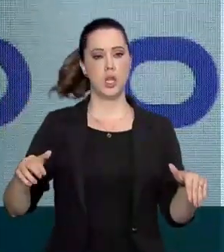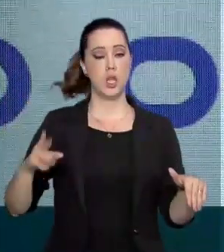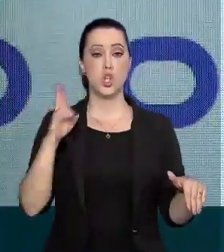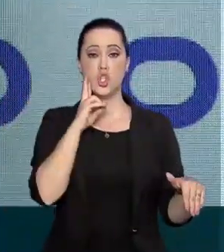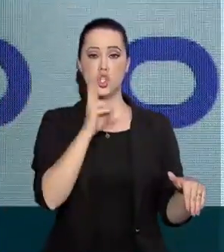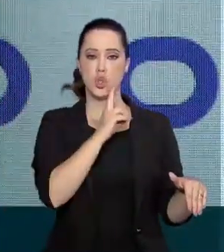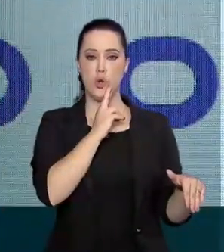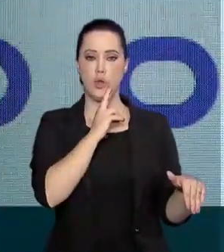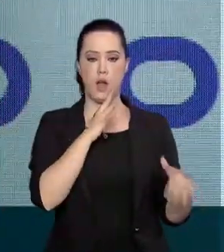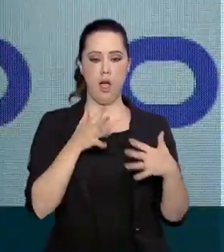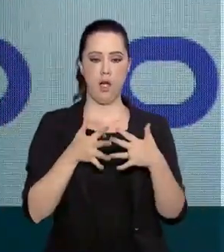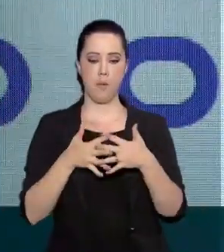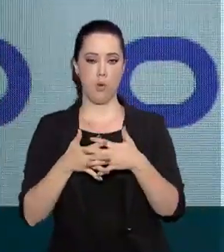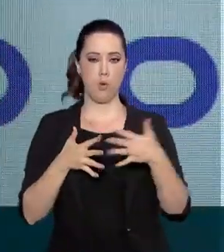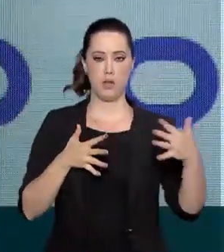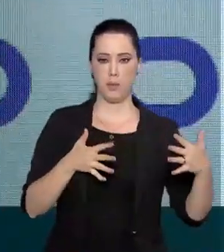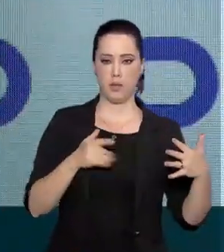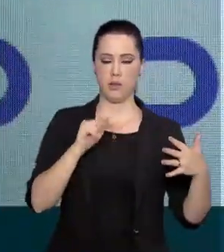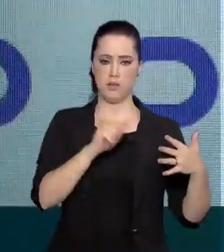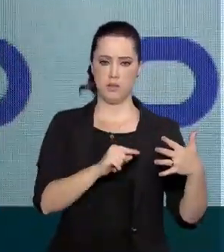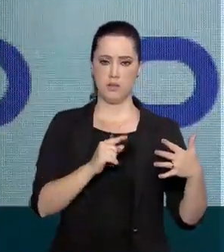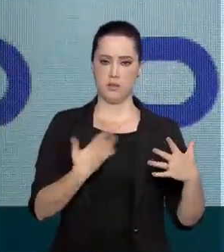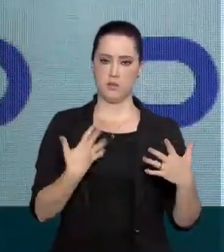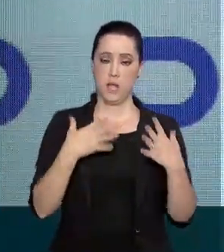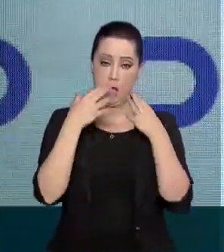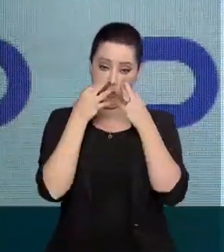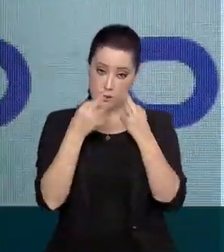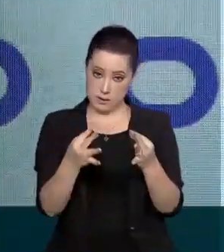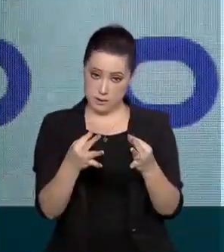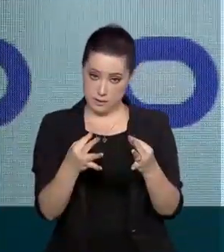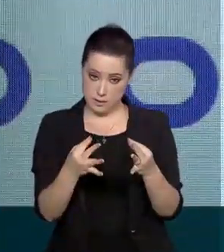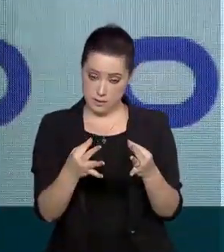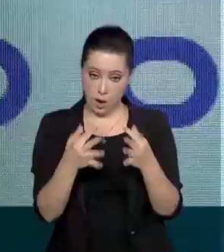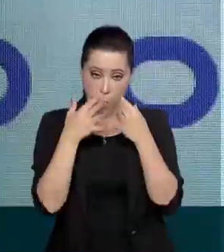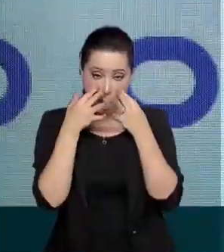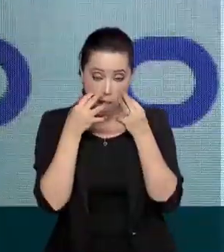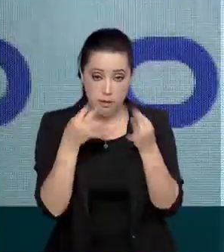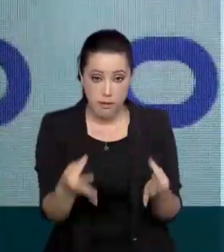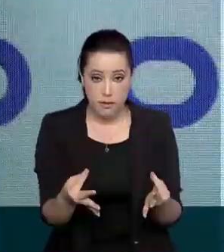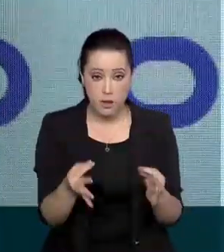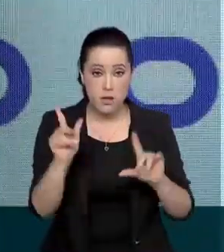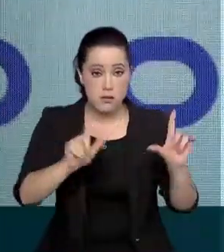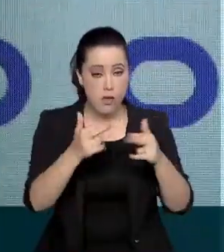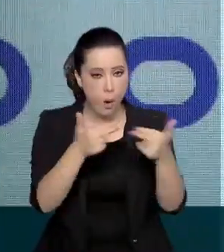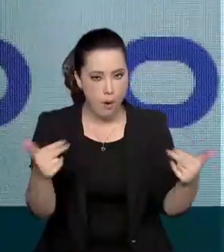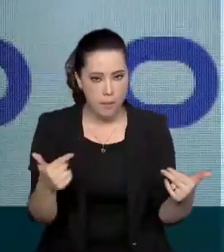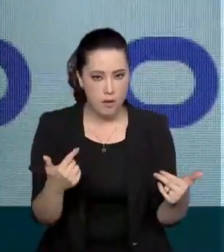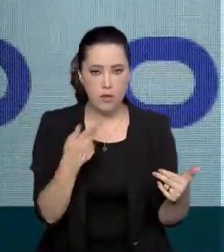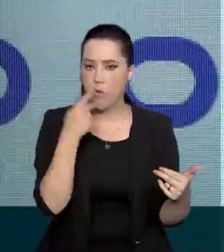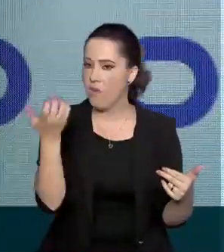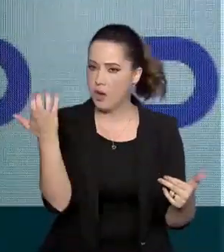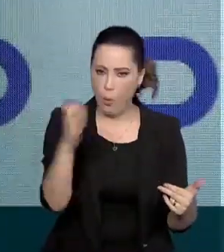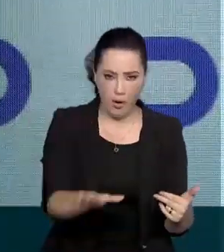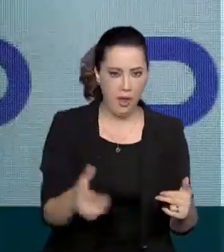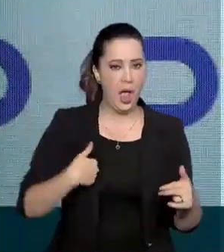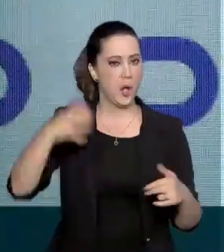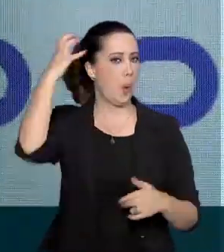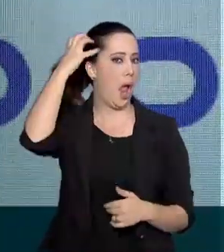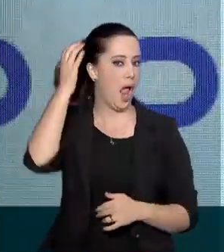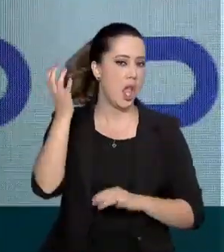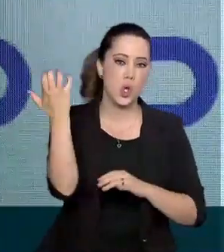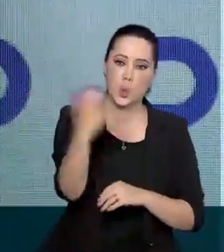com independência, obviamente, atenção imprensa, não quero ser rei não, fique tranquilo, não escrevo não que eu quero ser rei, é isso. Achar que eu